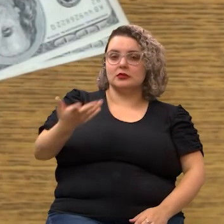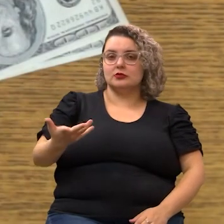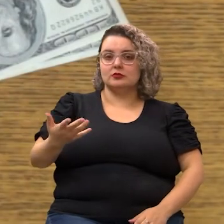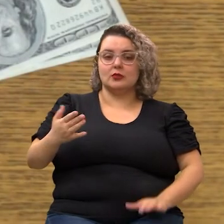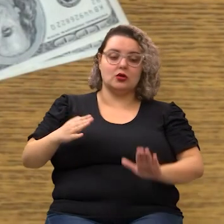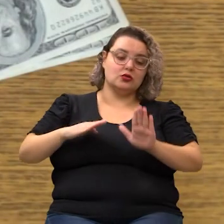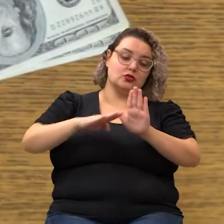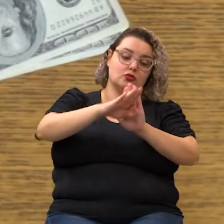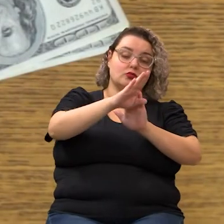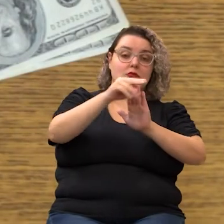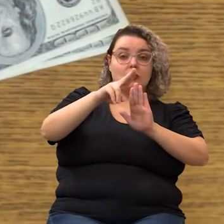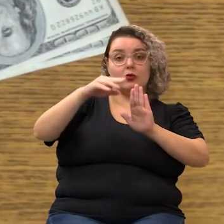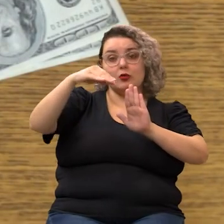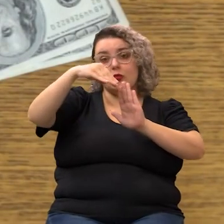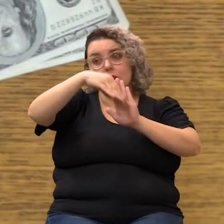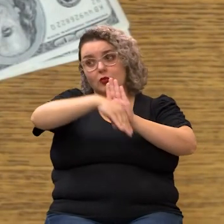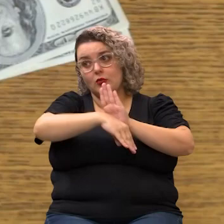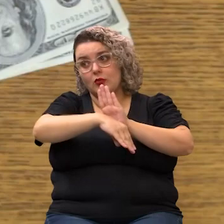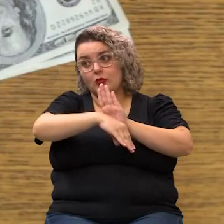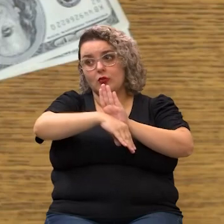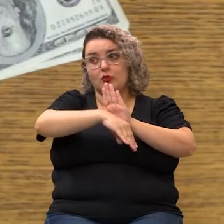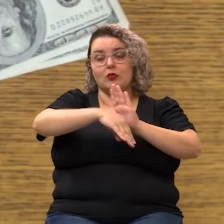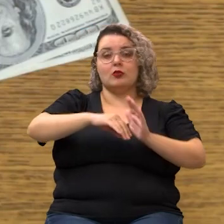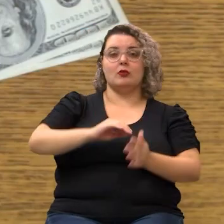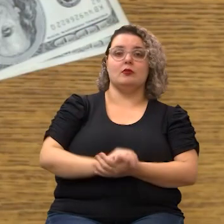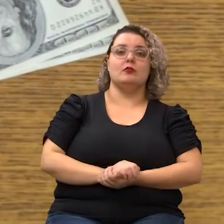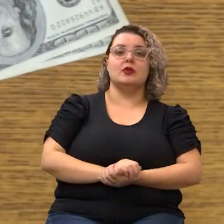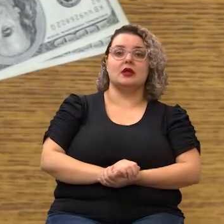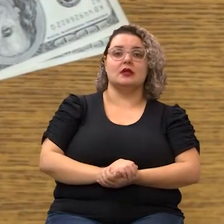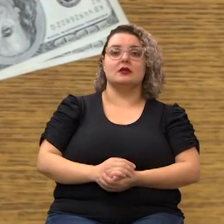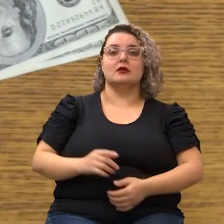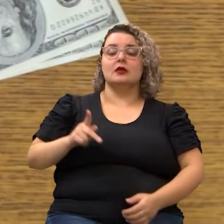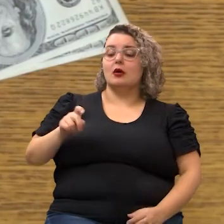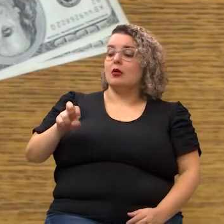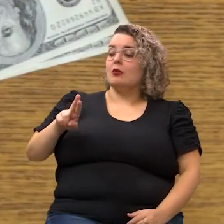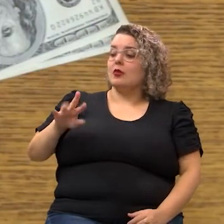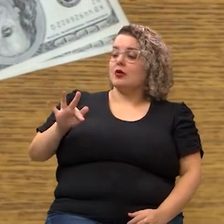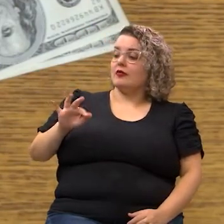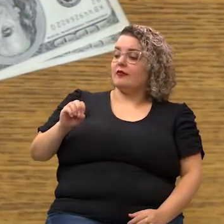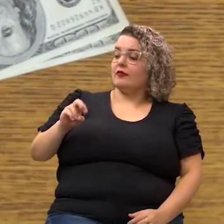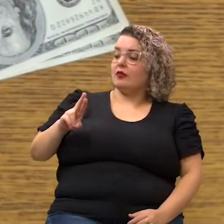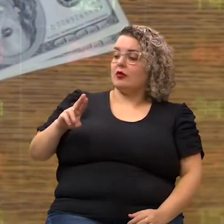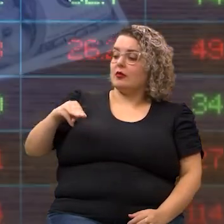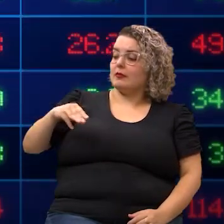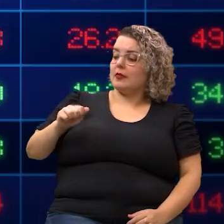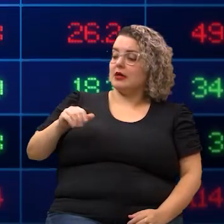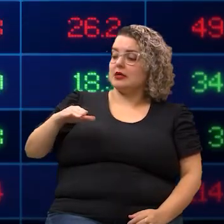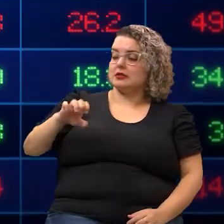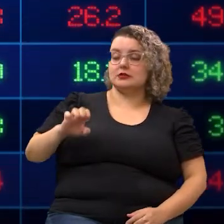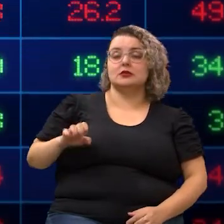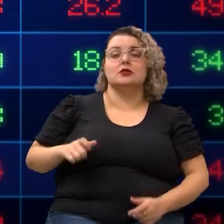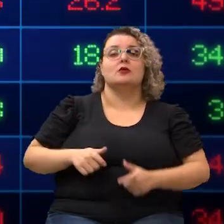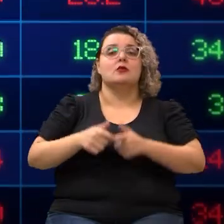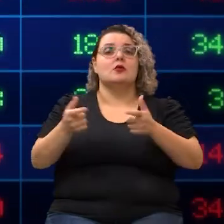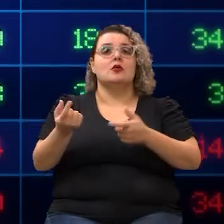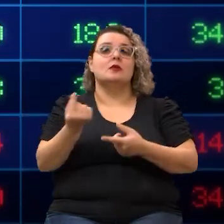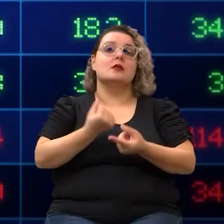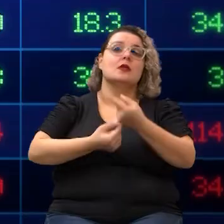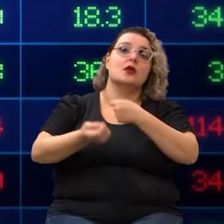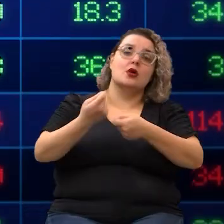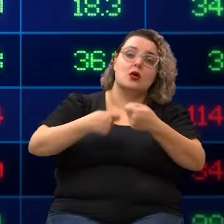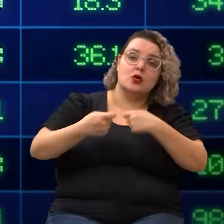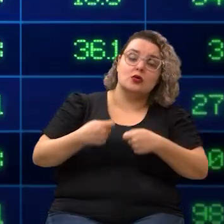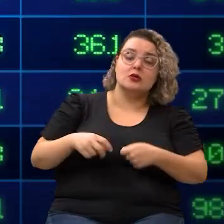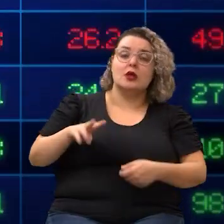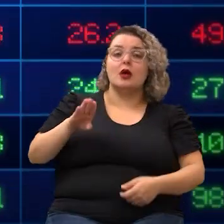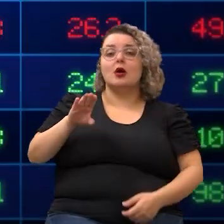que subiu ou caiu, ele é um indicador da performance das ações com maior volume de